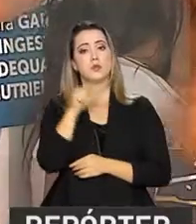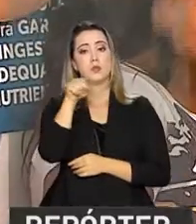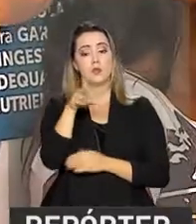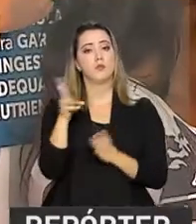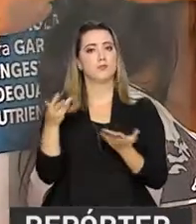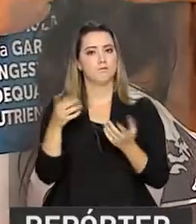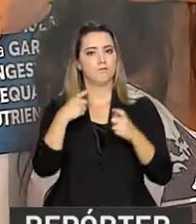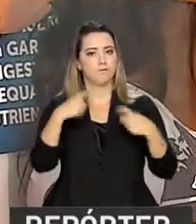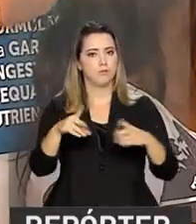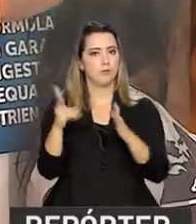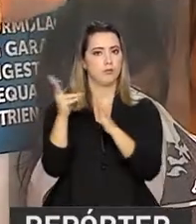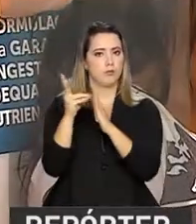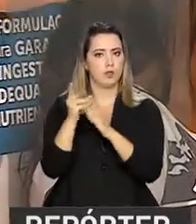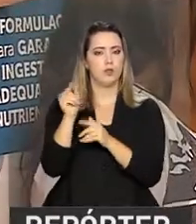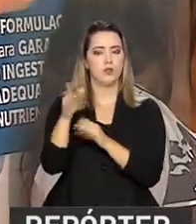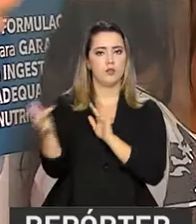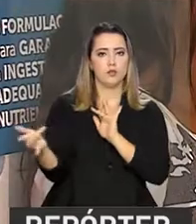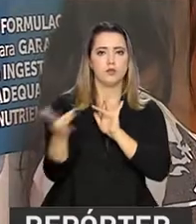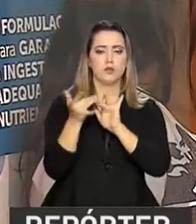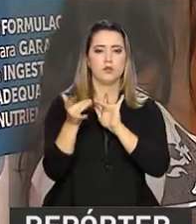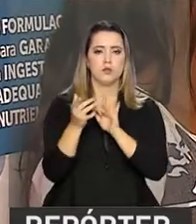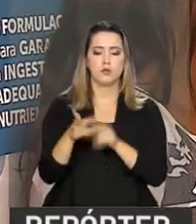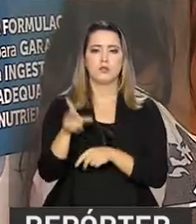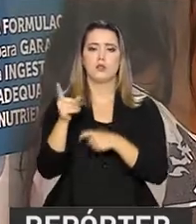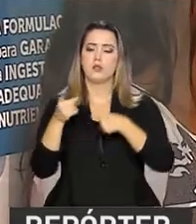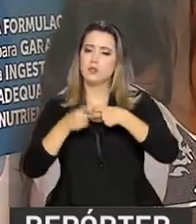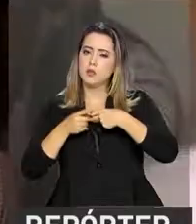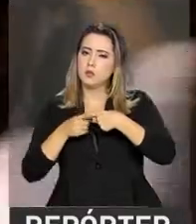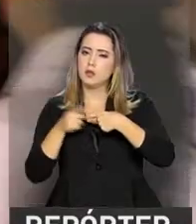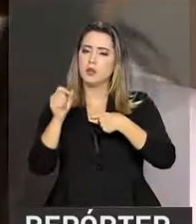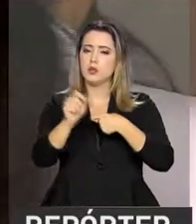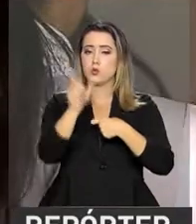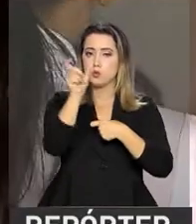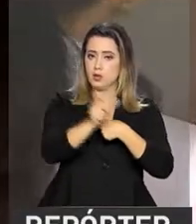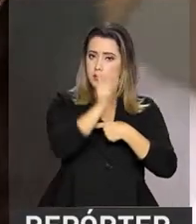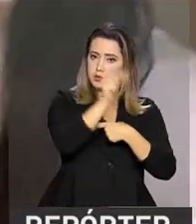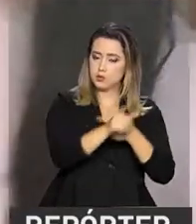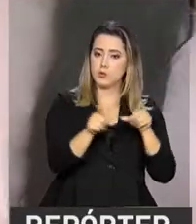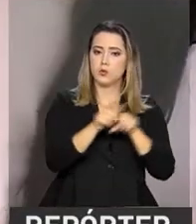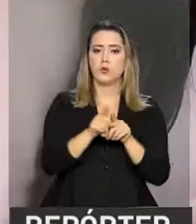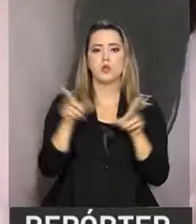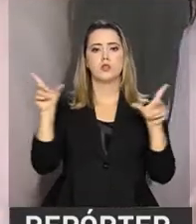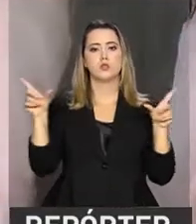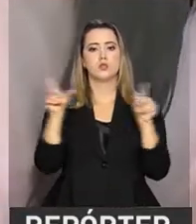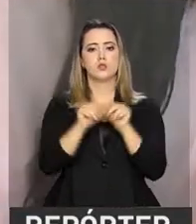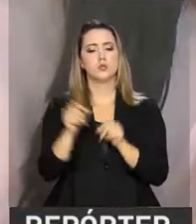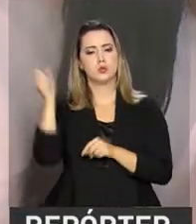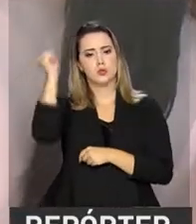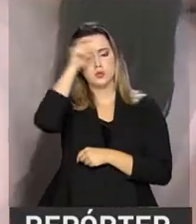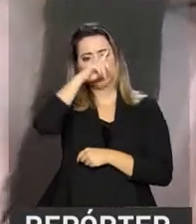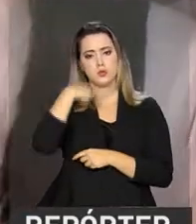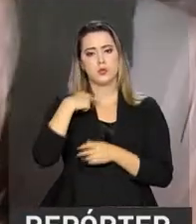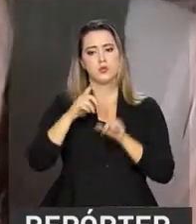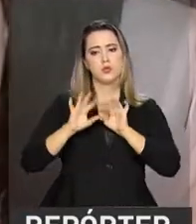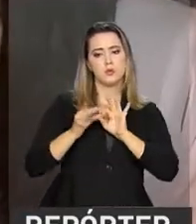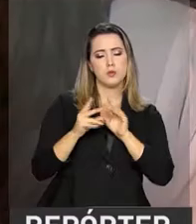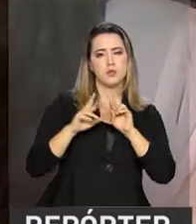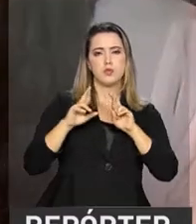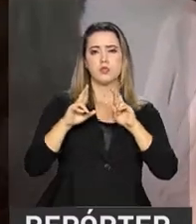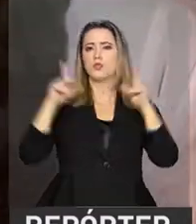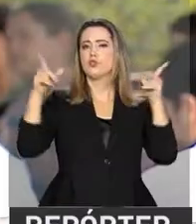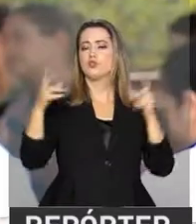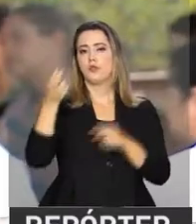a idéia é facilitar o contato entre médico e paciente e reduzir as dificuldades causadas pelas diferenças